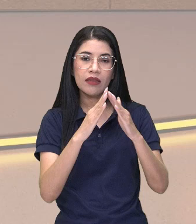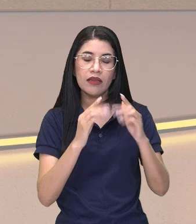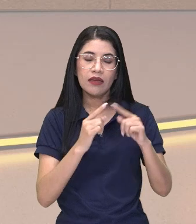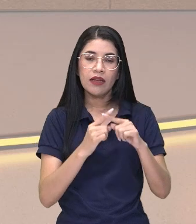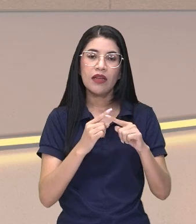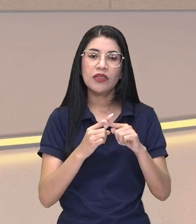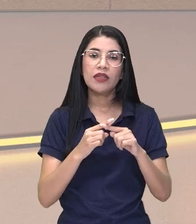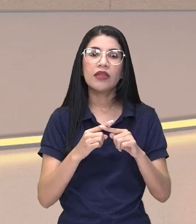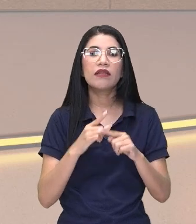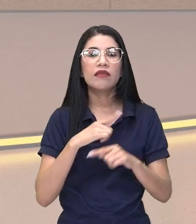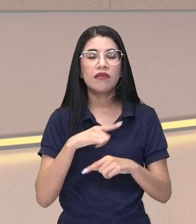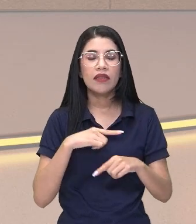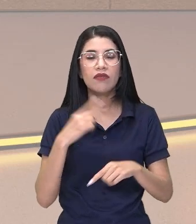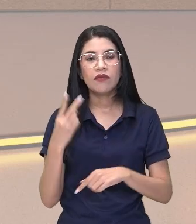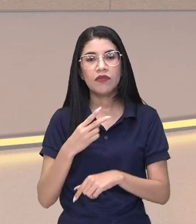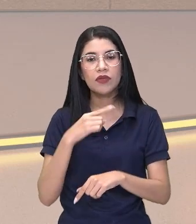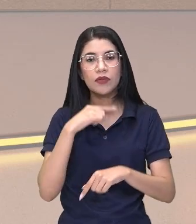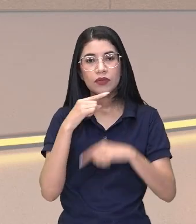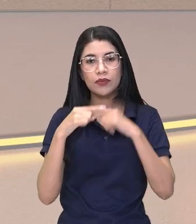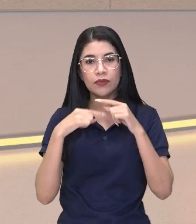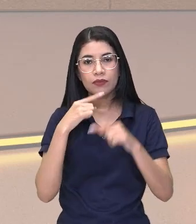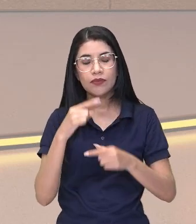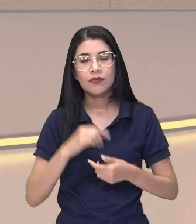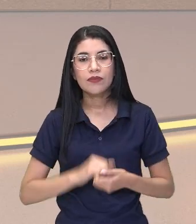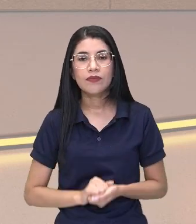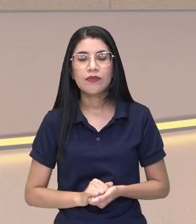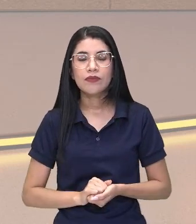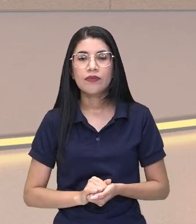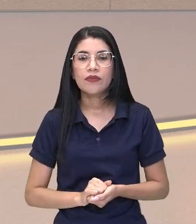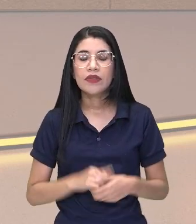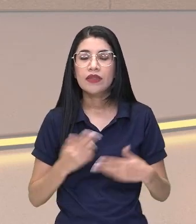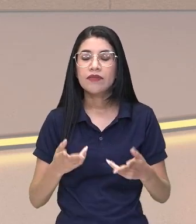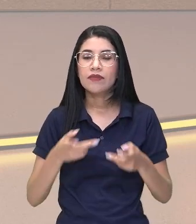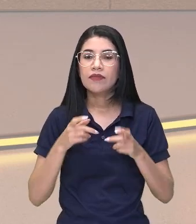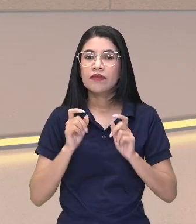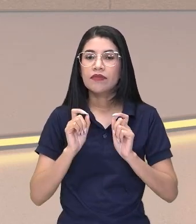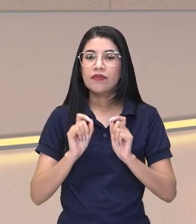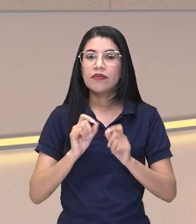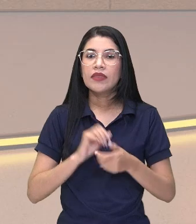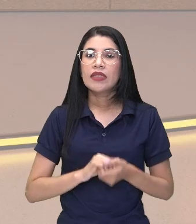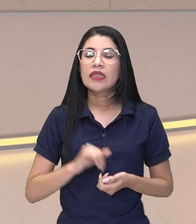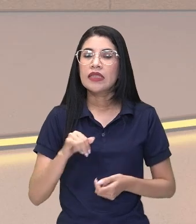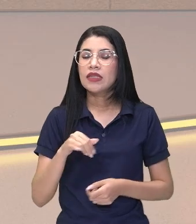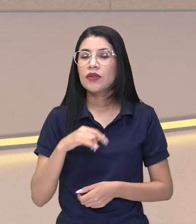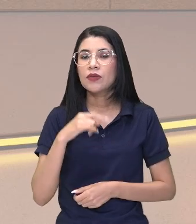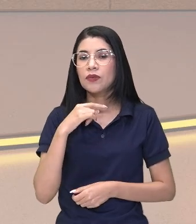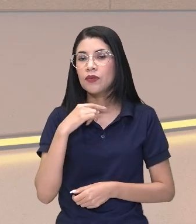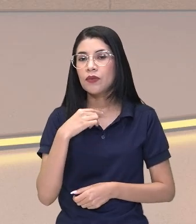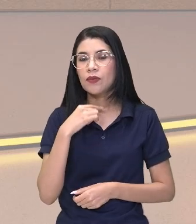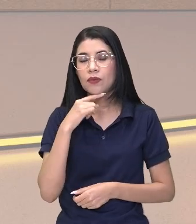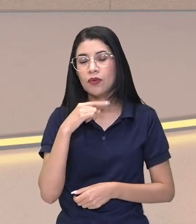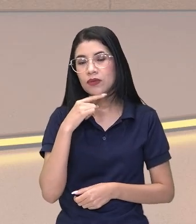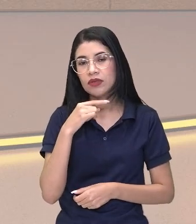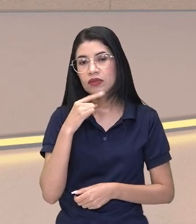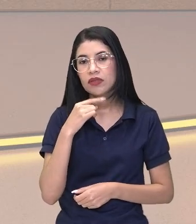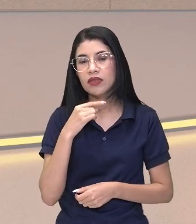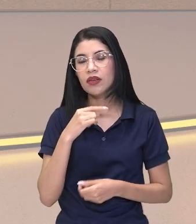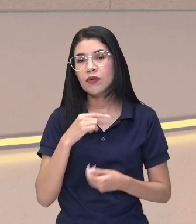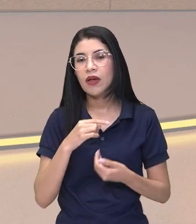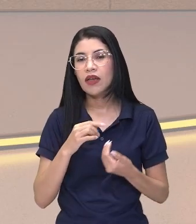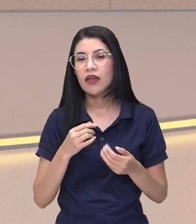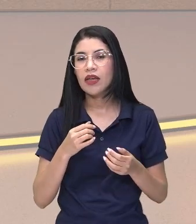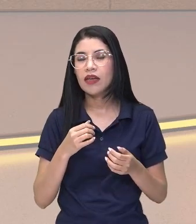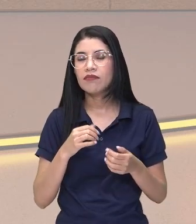também questionáveis nesse período. Então, percebam que se eu não posso, teoricamente, brigar, eu trago, então, para dentro